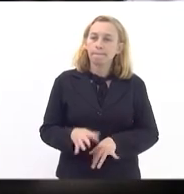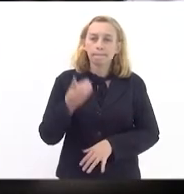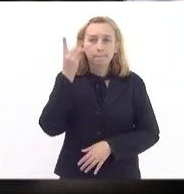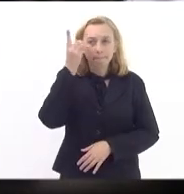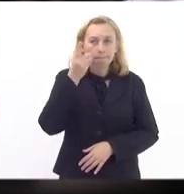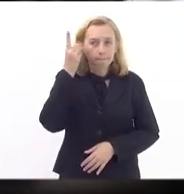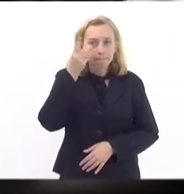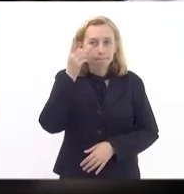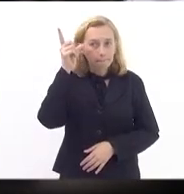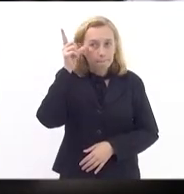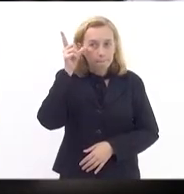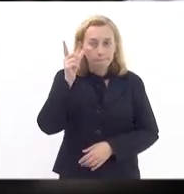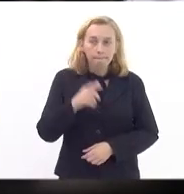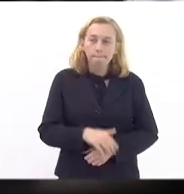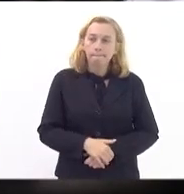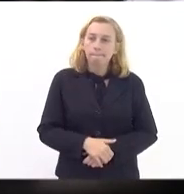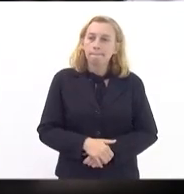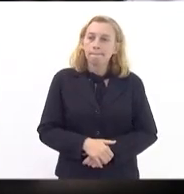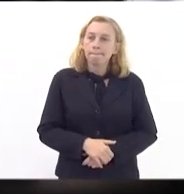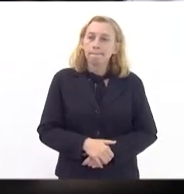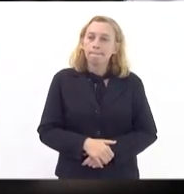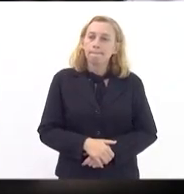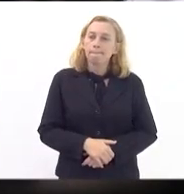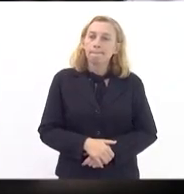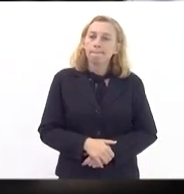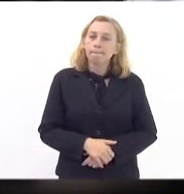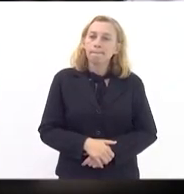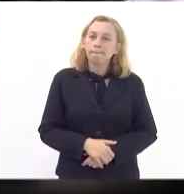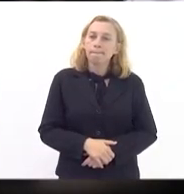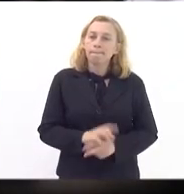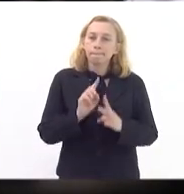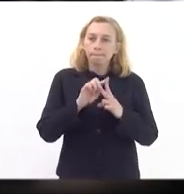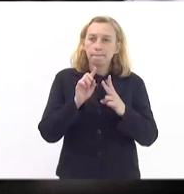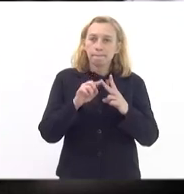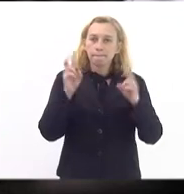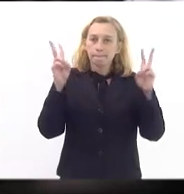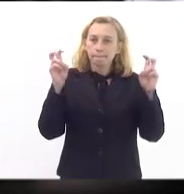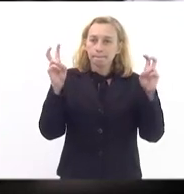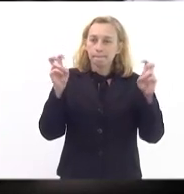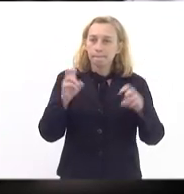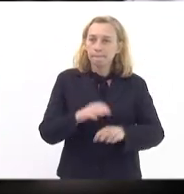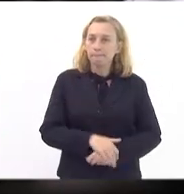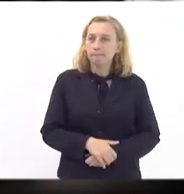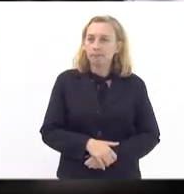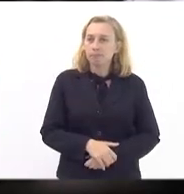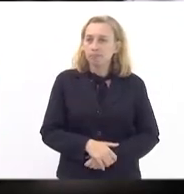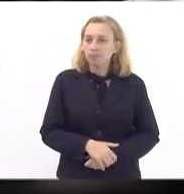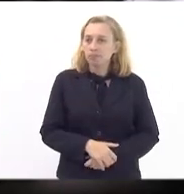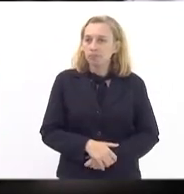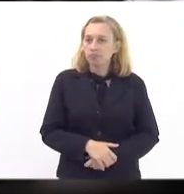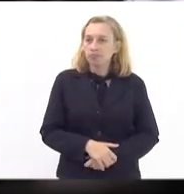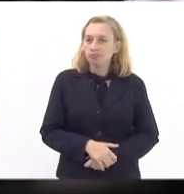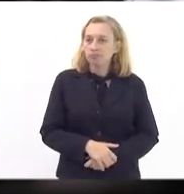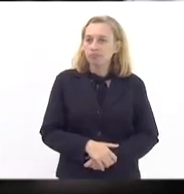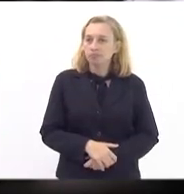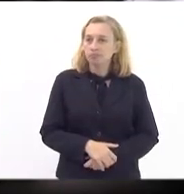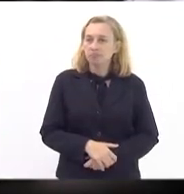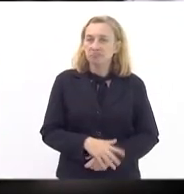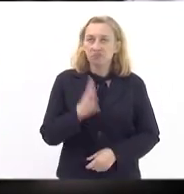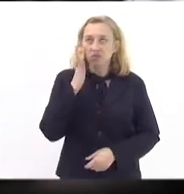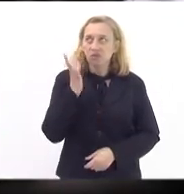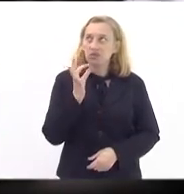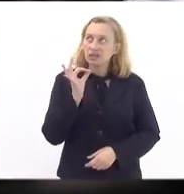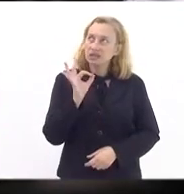deputada Lucinha eu tinha colocado aqui duas questões que eu não sei se é viável